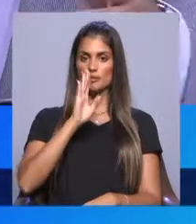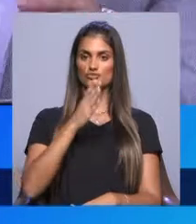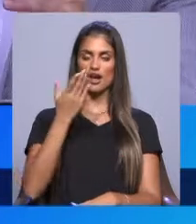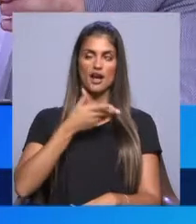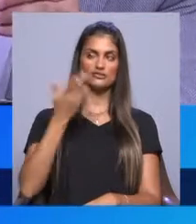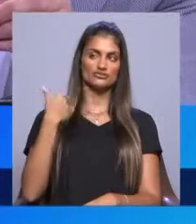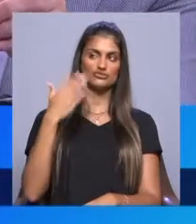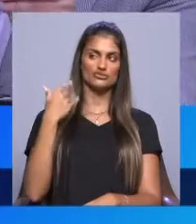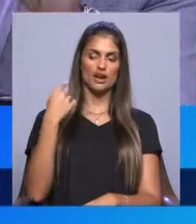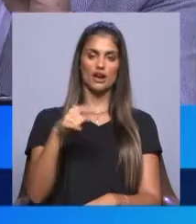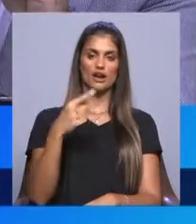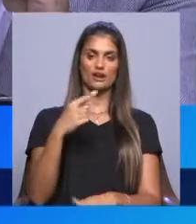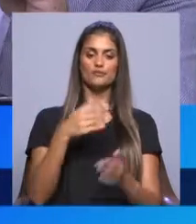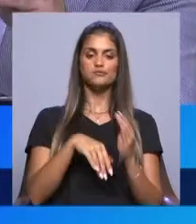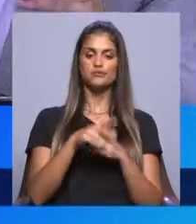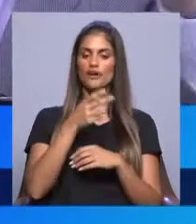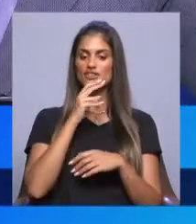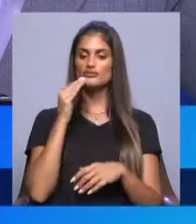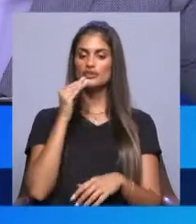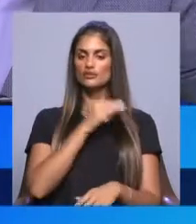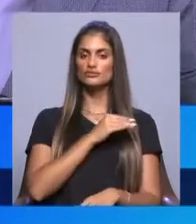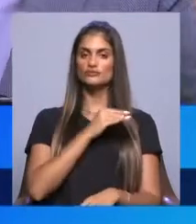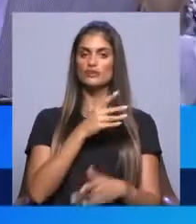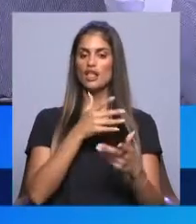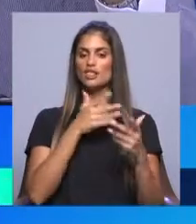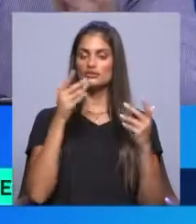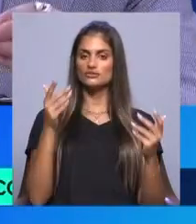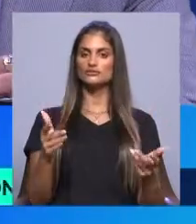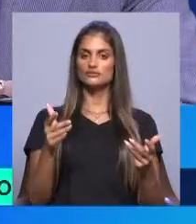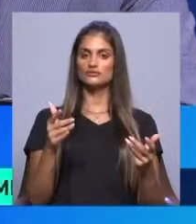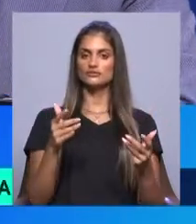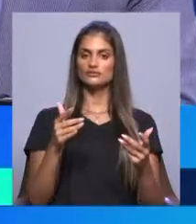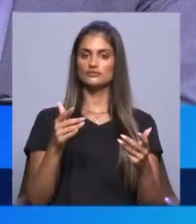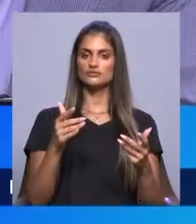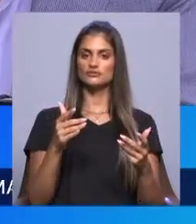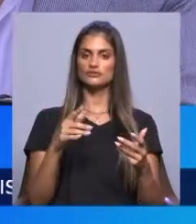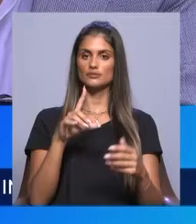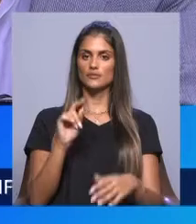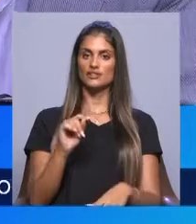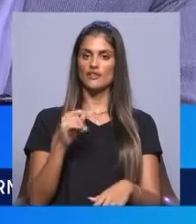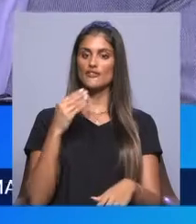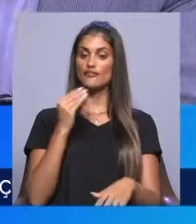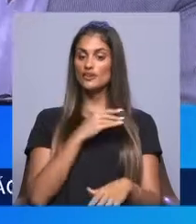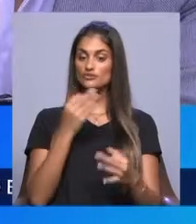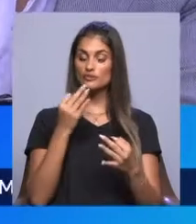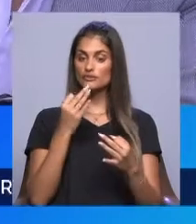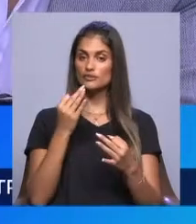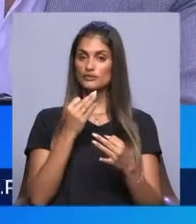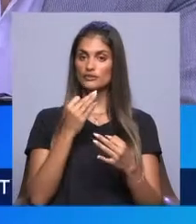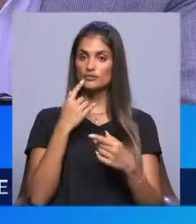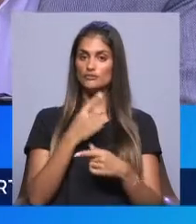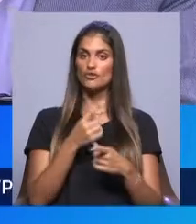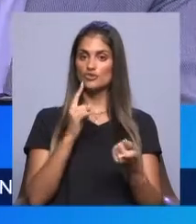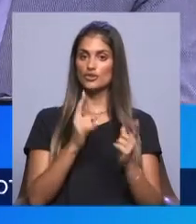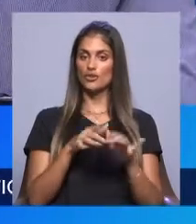altura, reservatórios de gás frio gigantescos, turbulentos, muito frios, diz-nos estas simulações